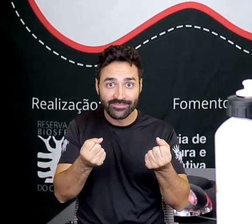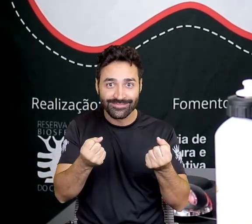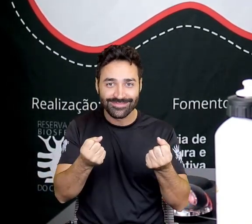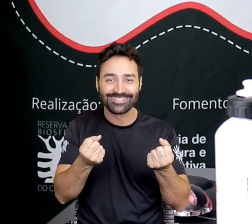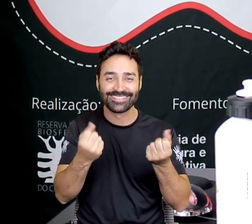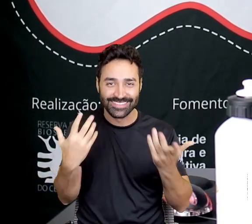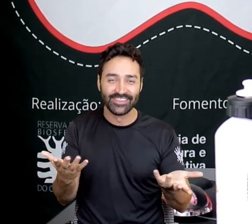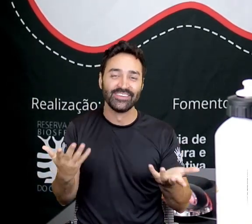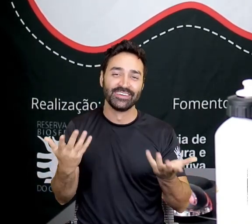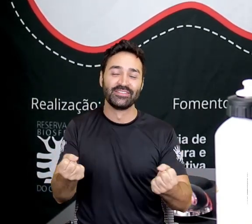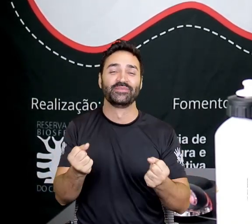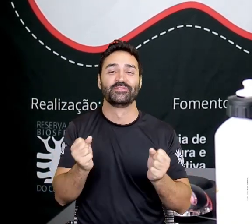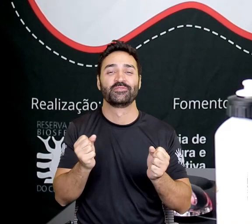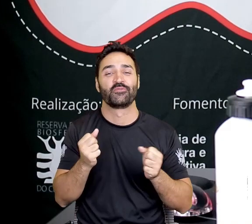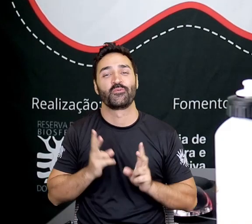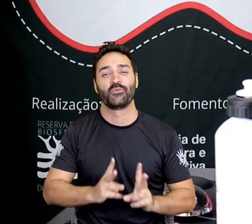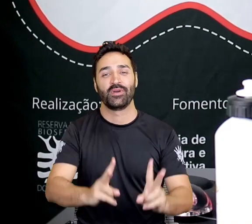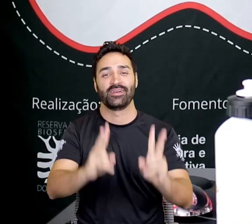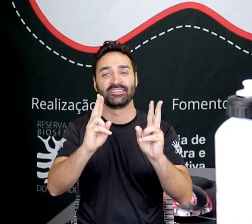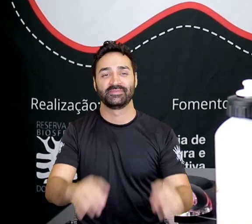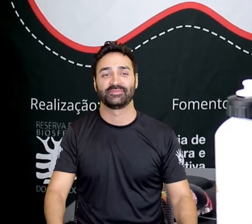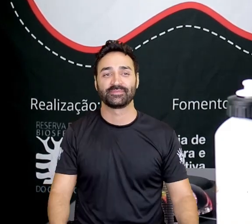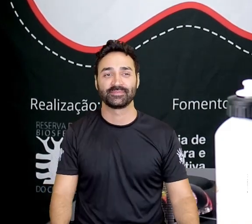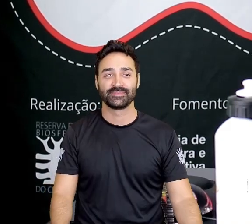continuar, pessoal.